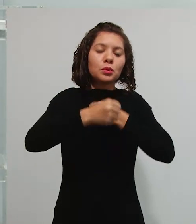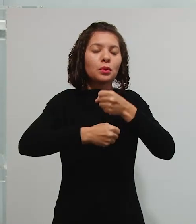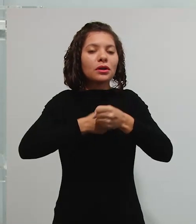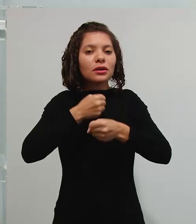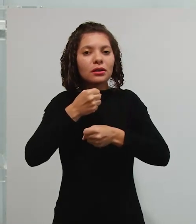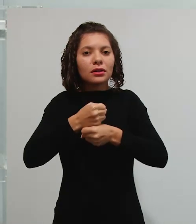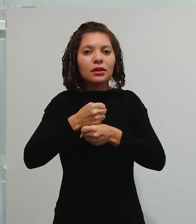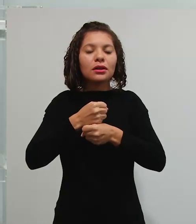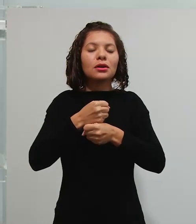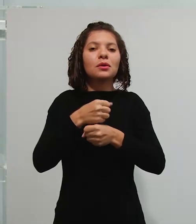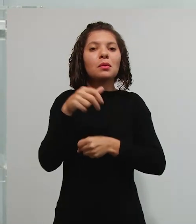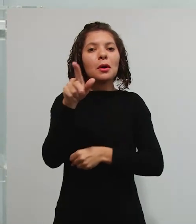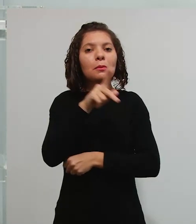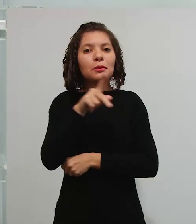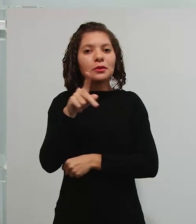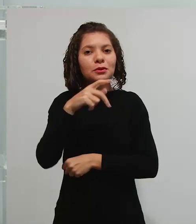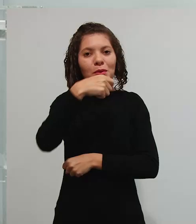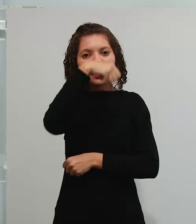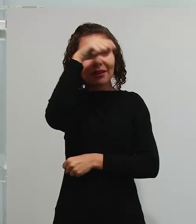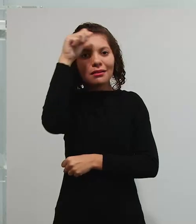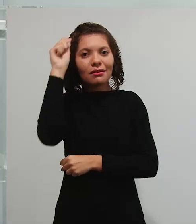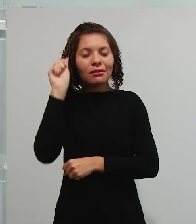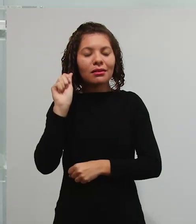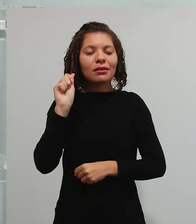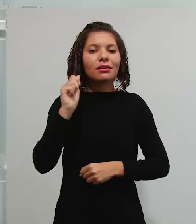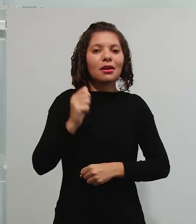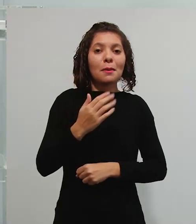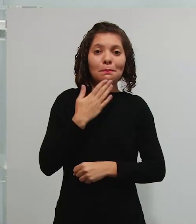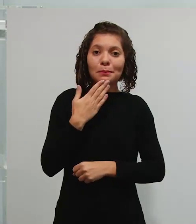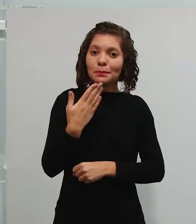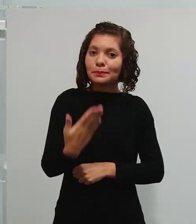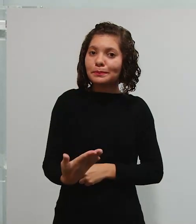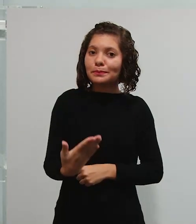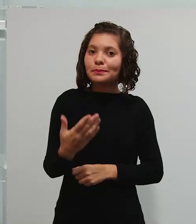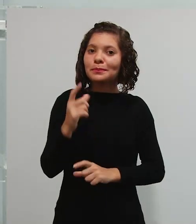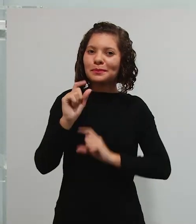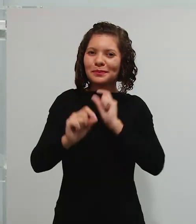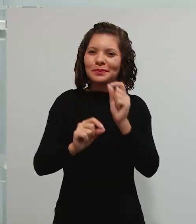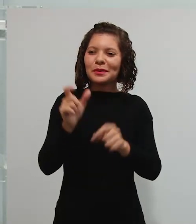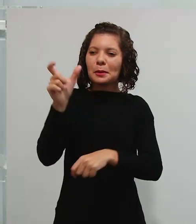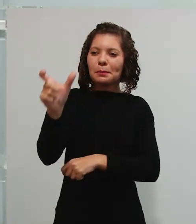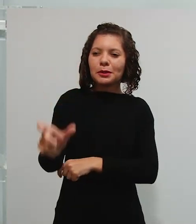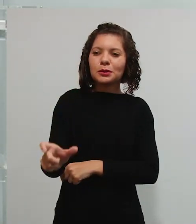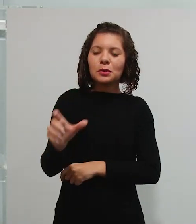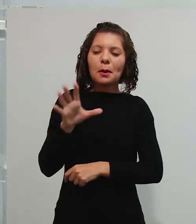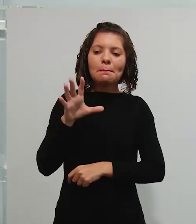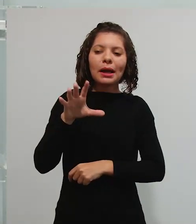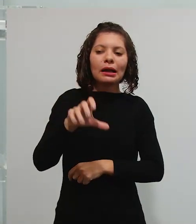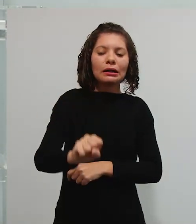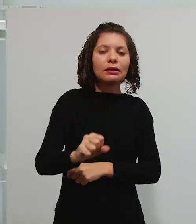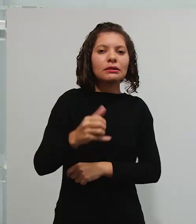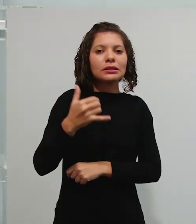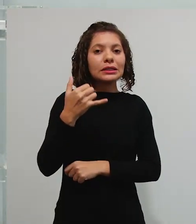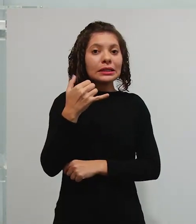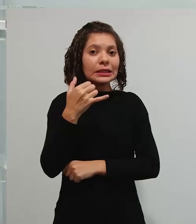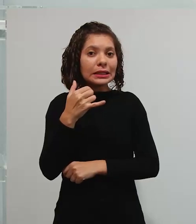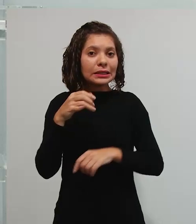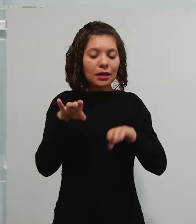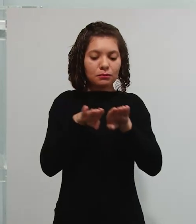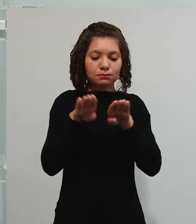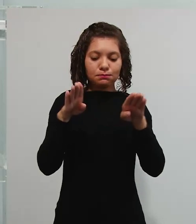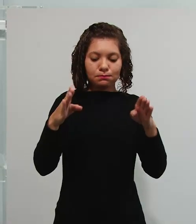ano tal, a professora Andréa dos Santos Oliveira solicitou que fulano de tal pegasse a caneta que